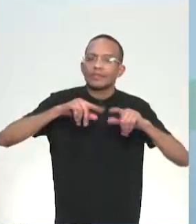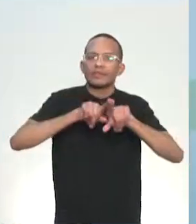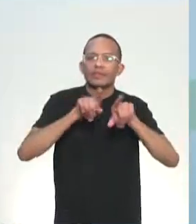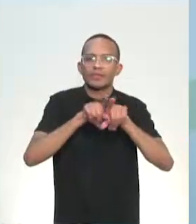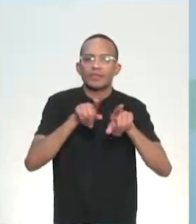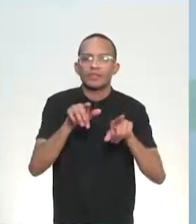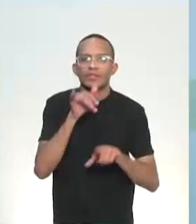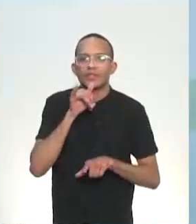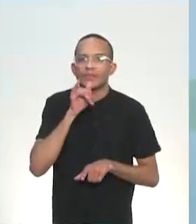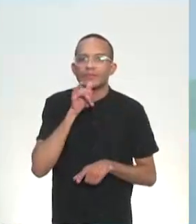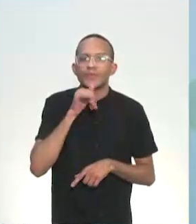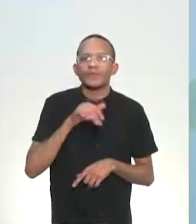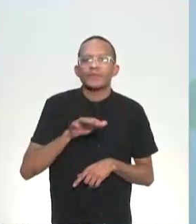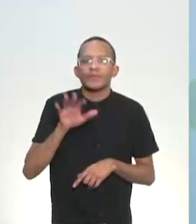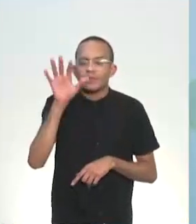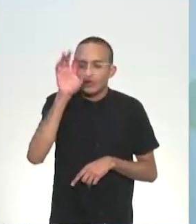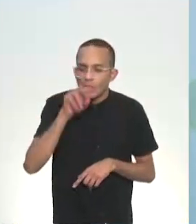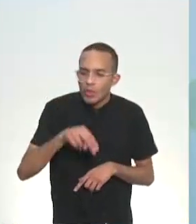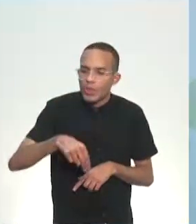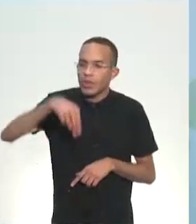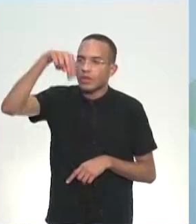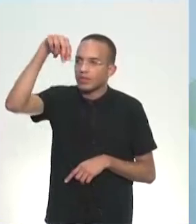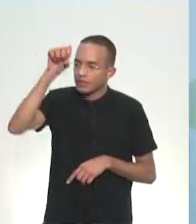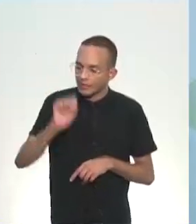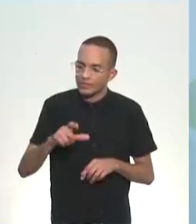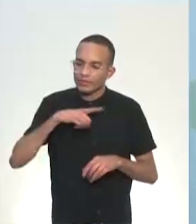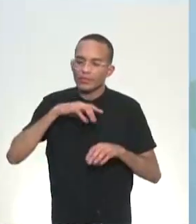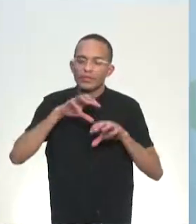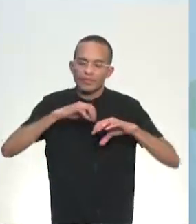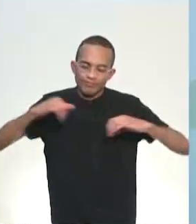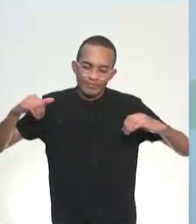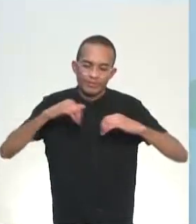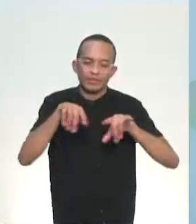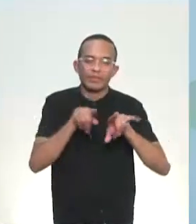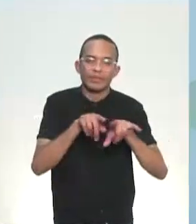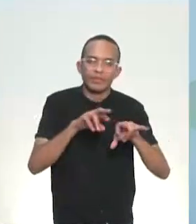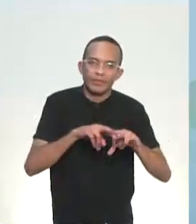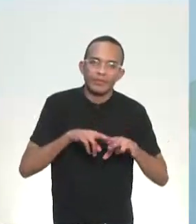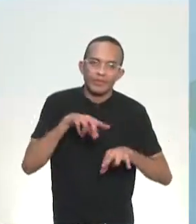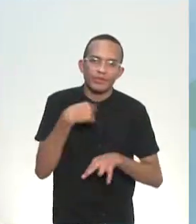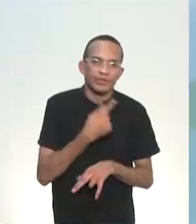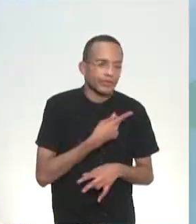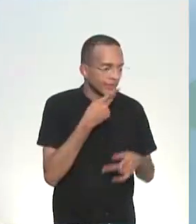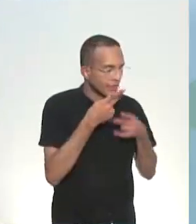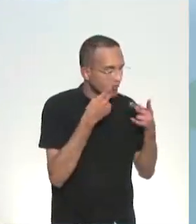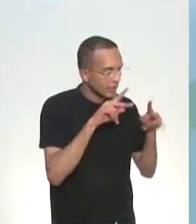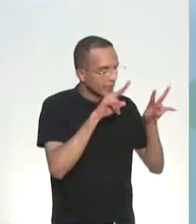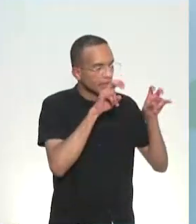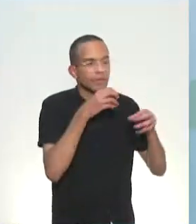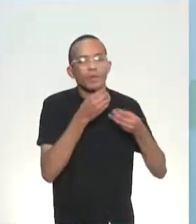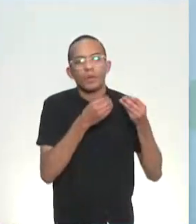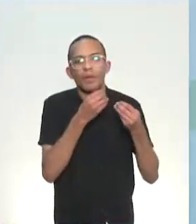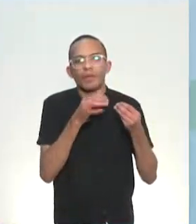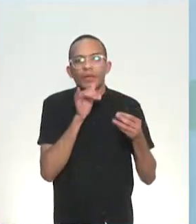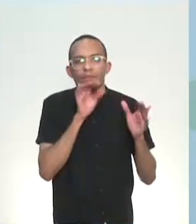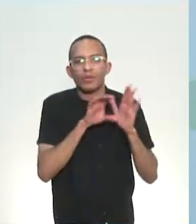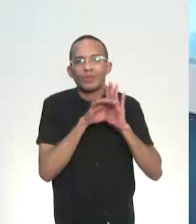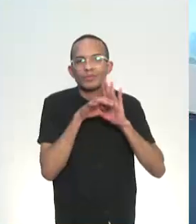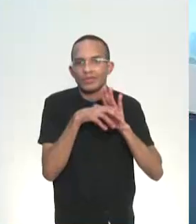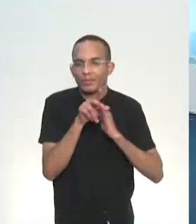uma ampla latitude aí de norte a sul, e tem essa divisão, né? Por isso, aí a gente fala dessa questão de conceito,